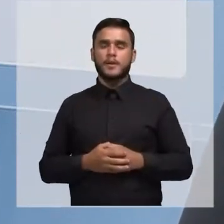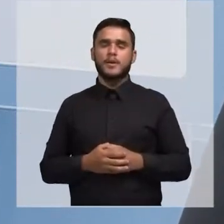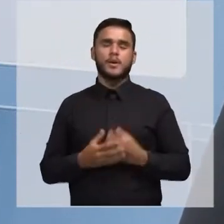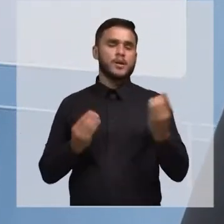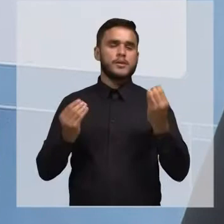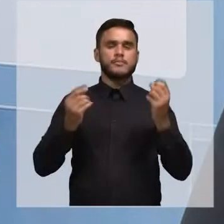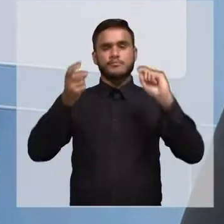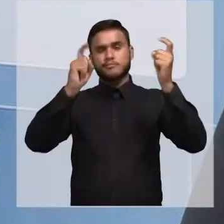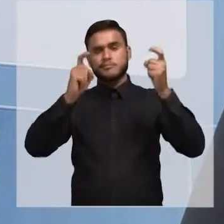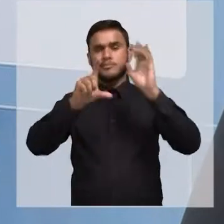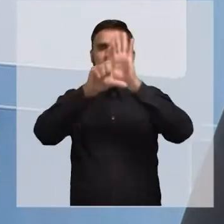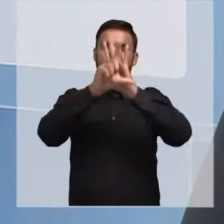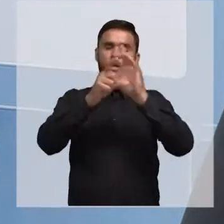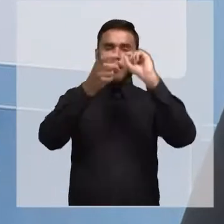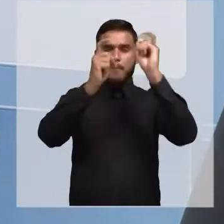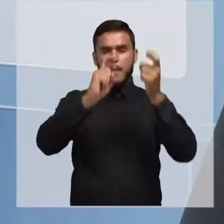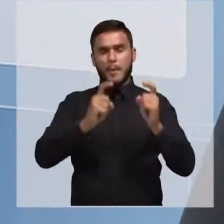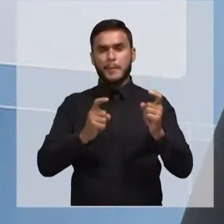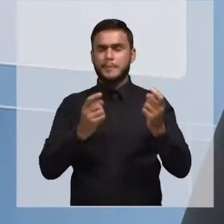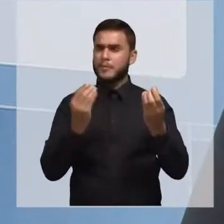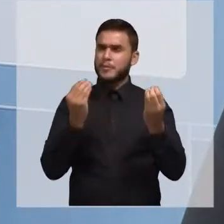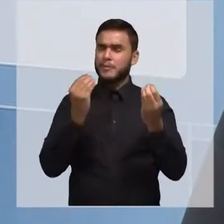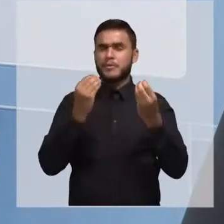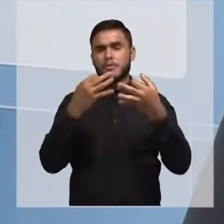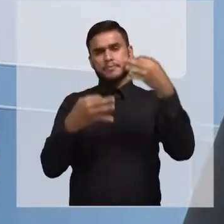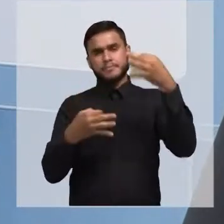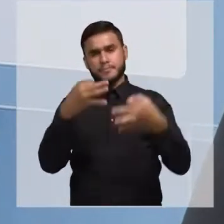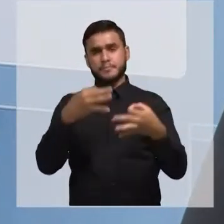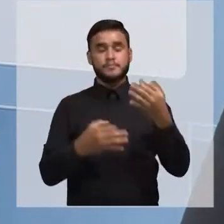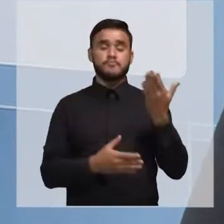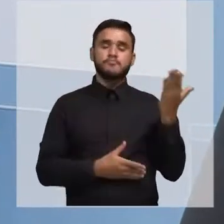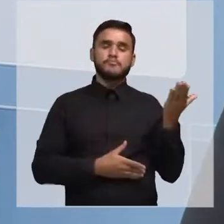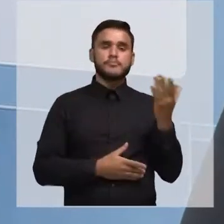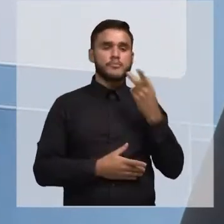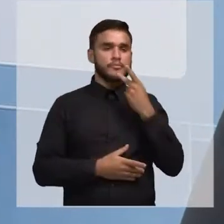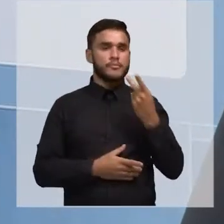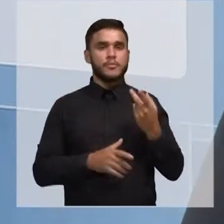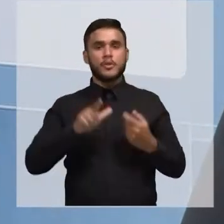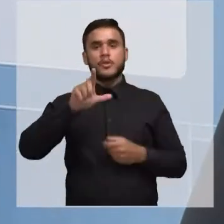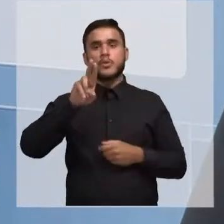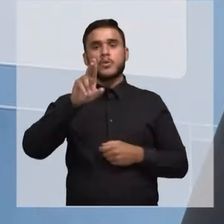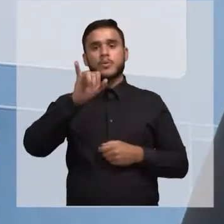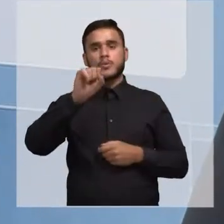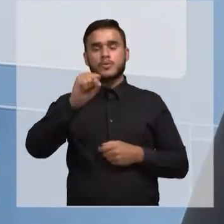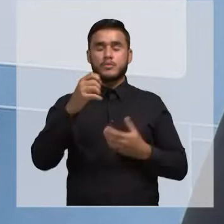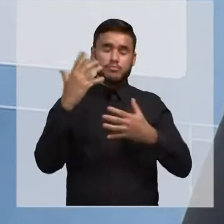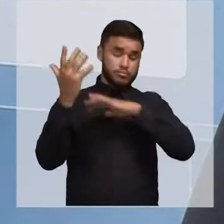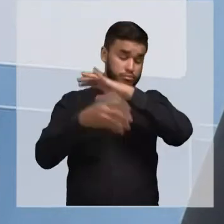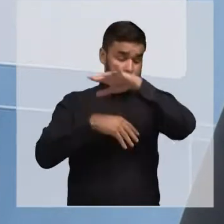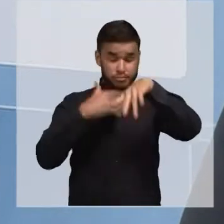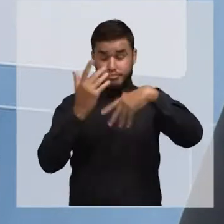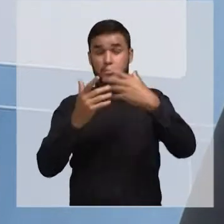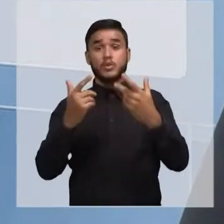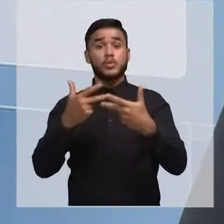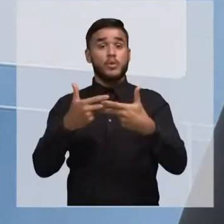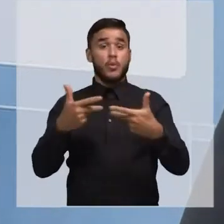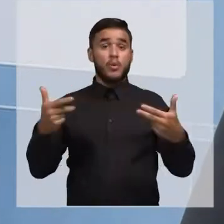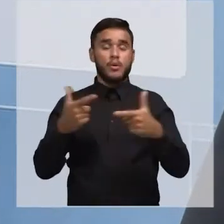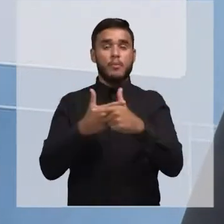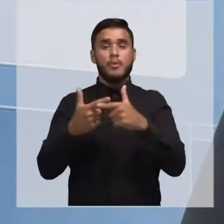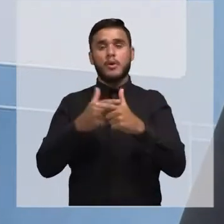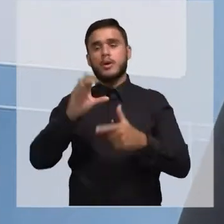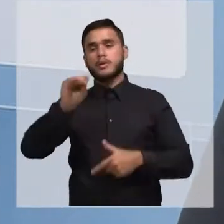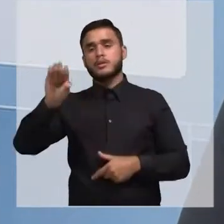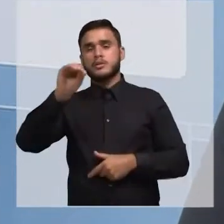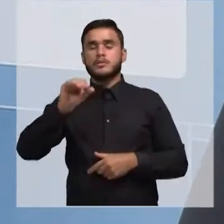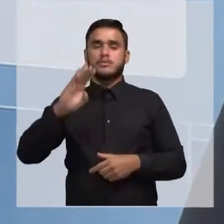arcabouço aí, desse resumo que o Luiz fez. Dessa confusão hoje na área política. Da confusão em relação ao Ciro com as